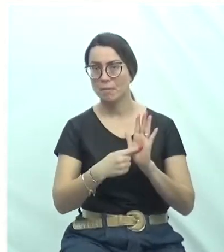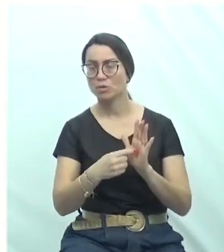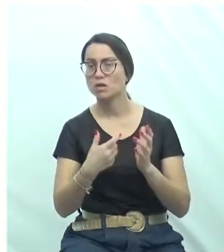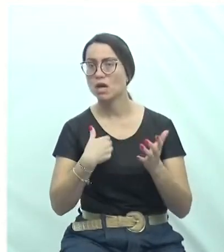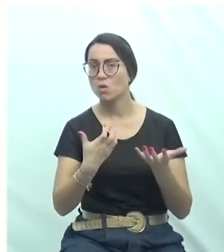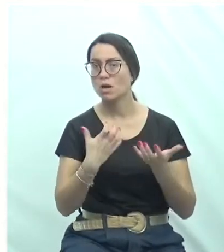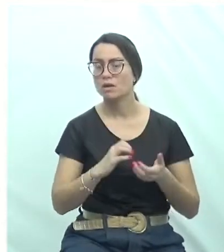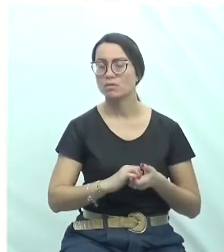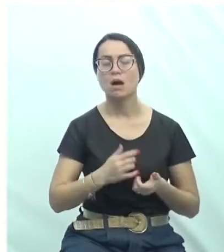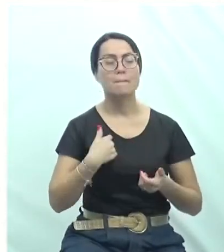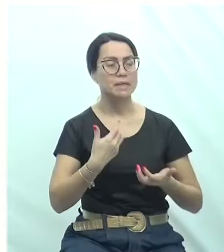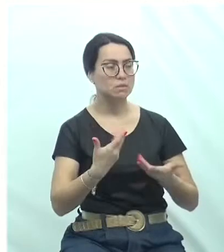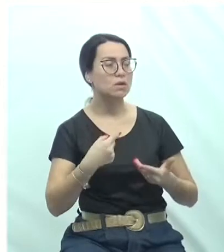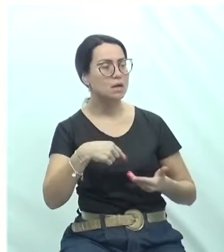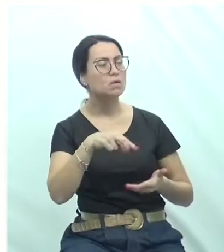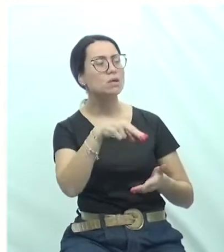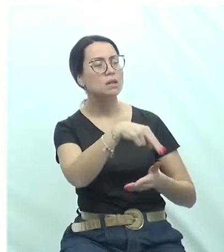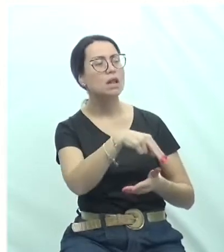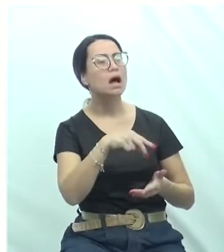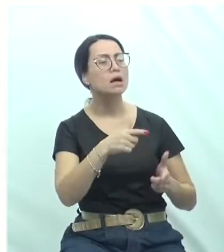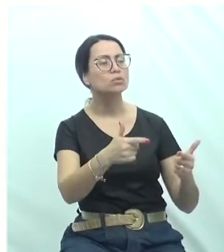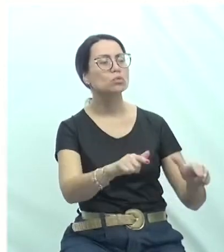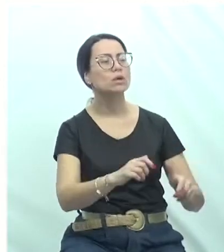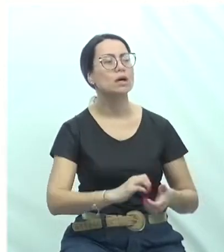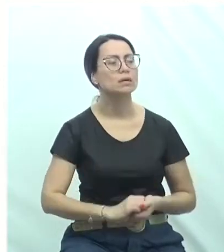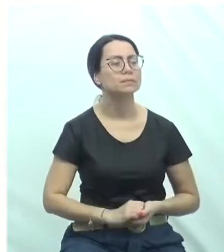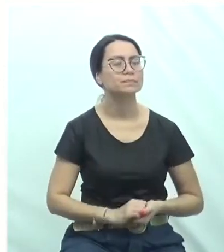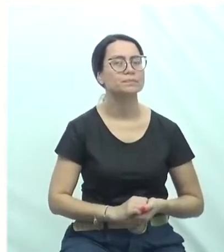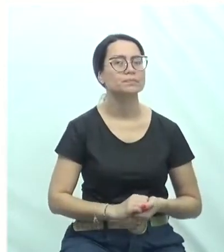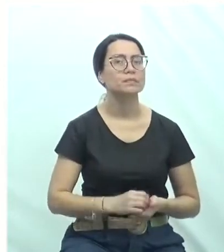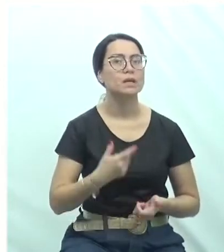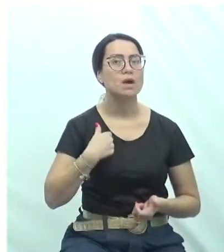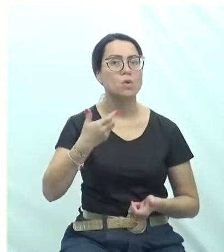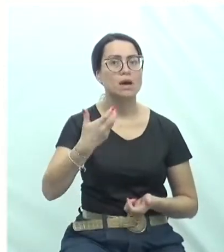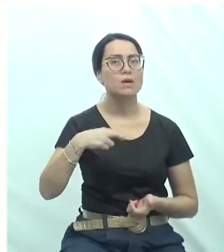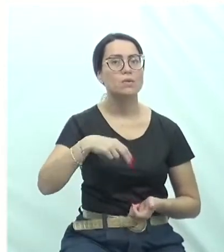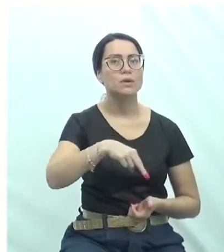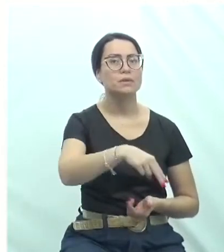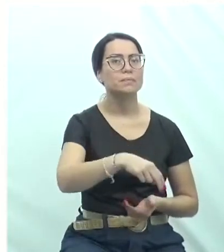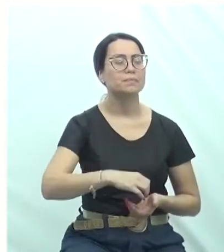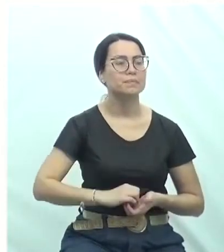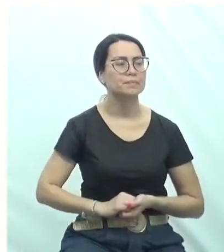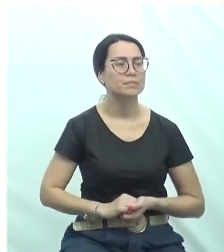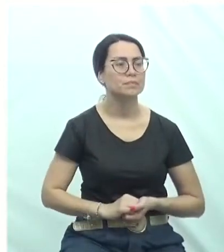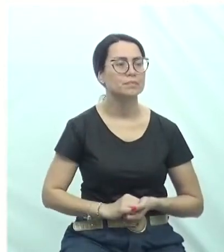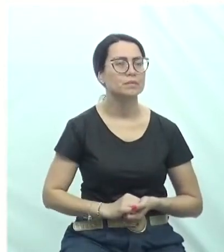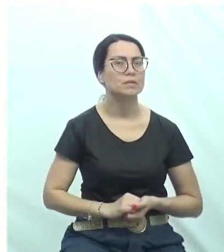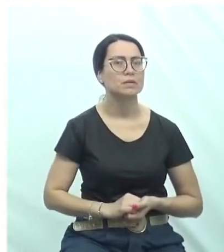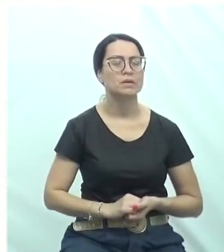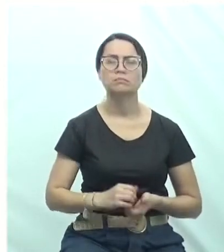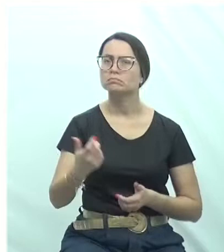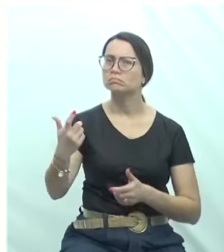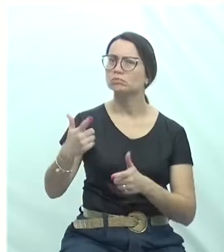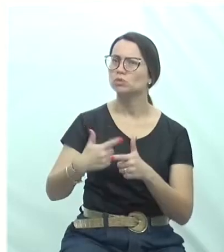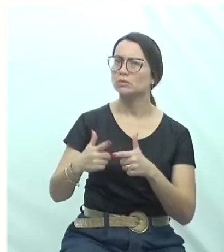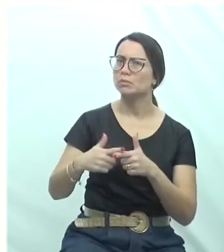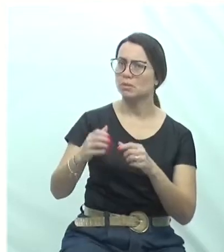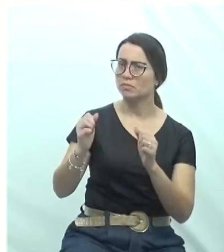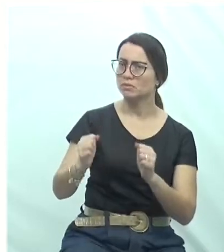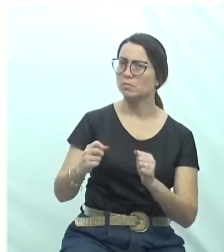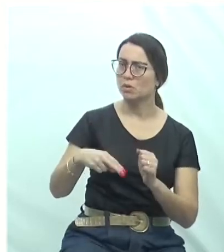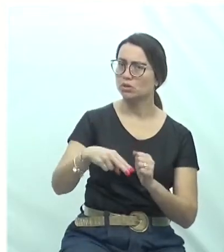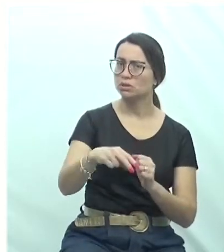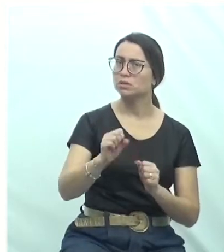local. Porque aí temos eu gostaria de ir, Fernando. Não tem problema. Certo. Vamos ir